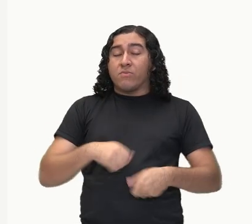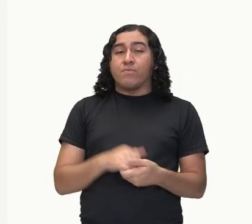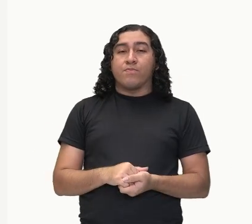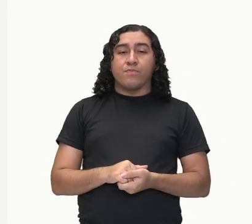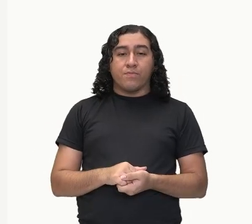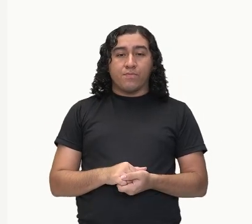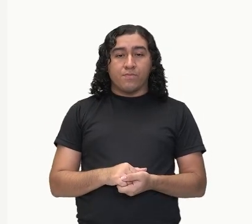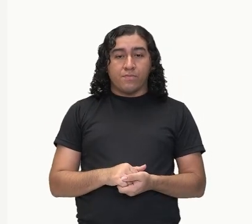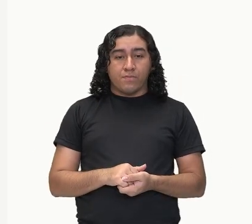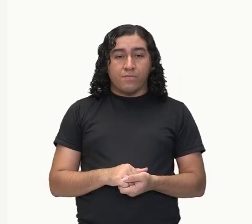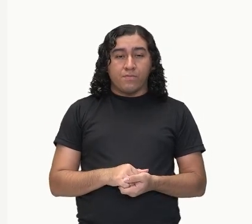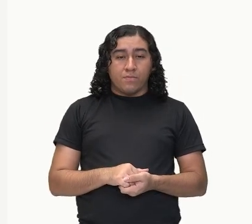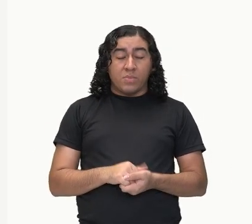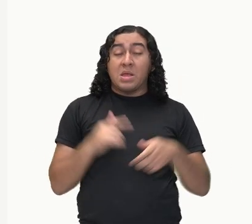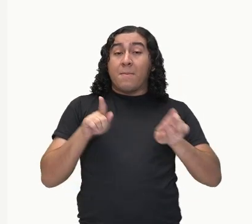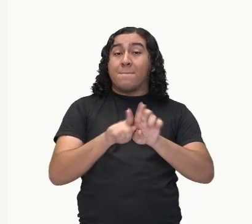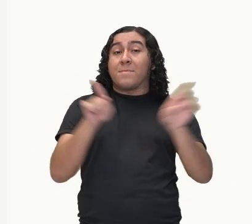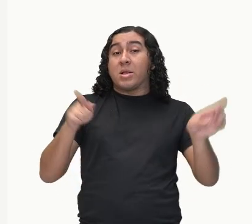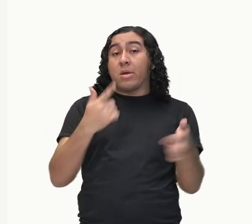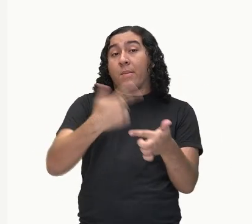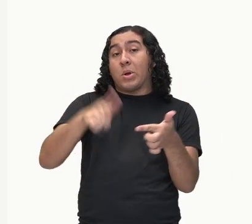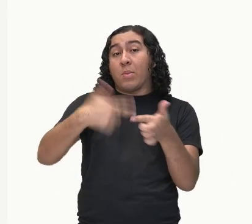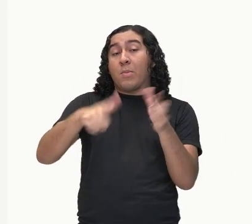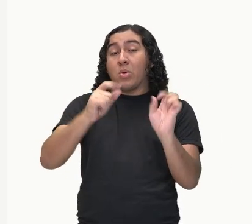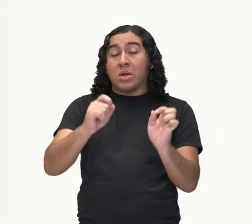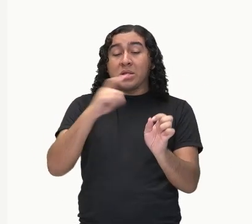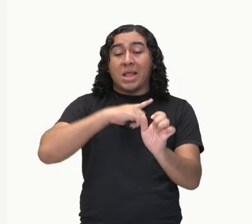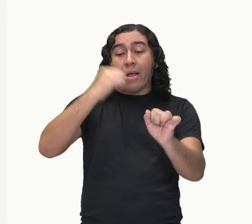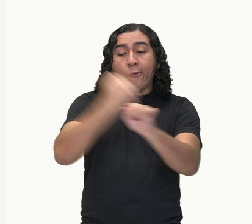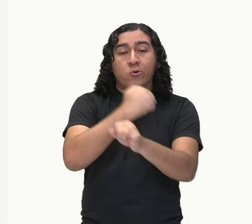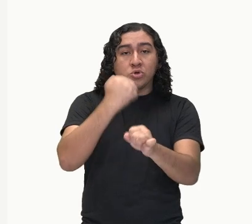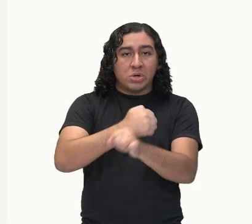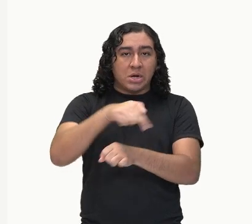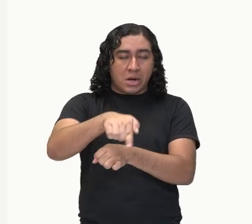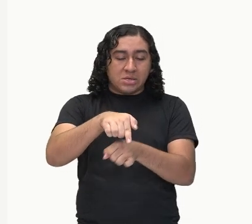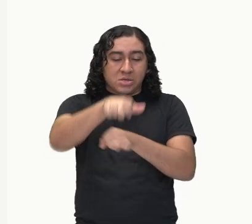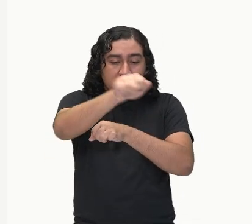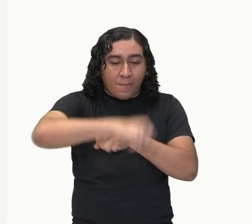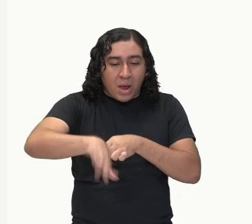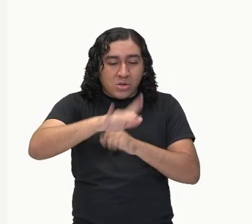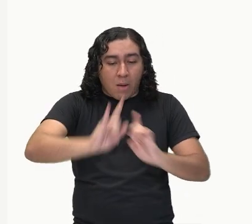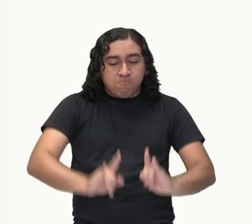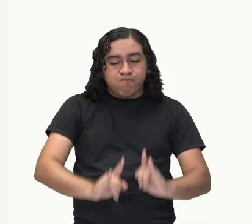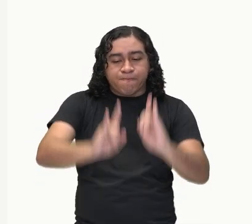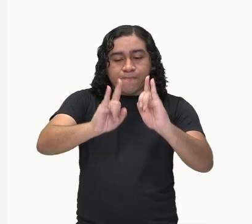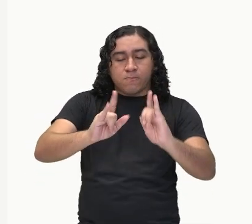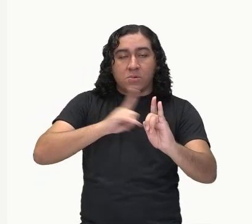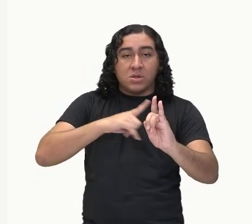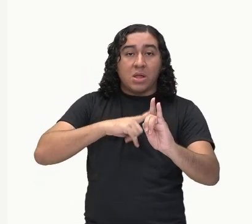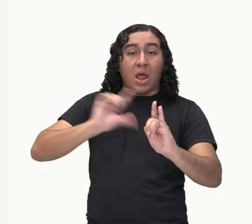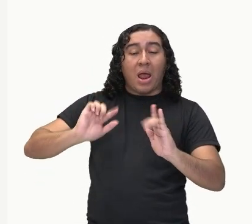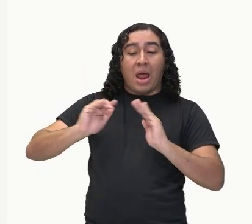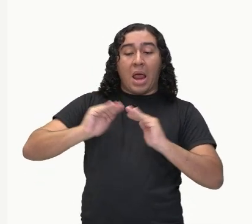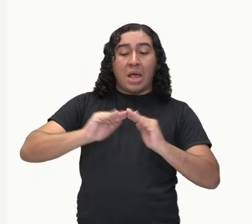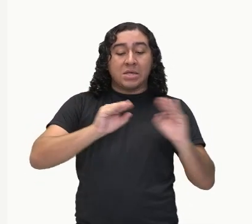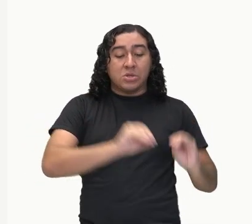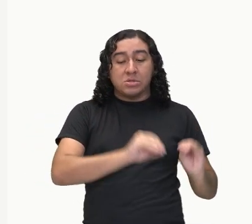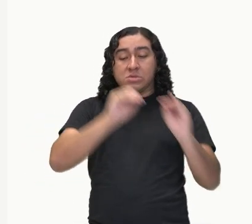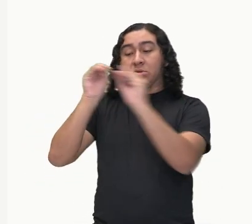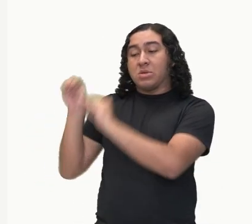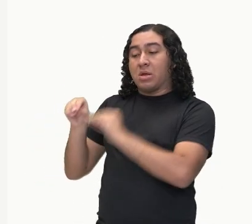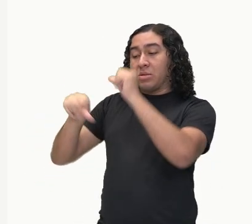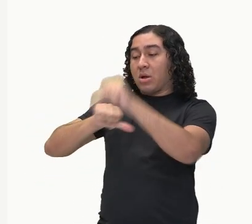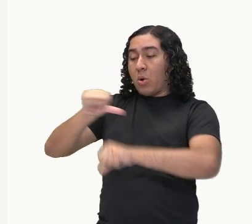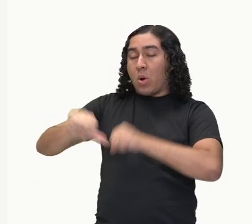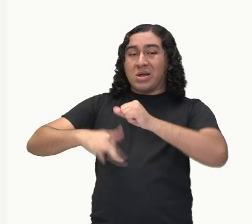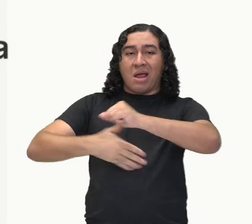as usinas, que acabam impactando o ambiente, né, deslocando comunidades e alterando o ecossistema naquele